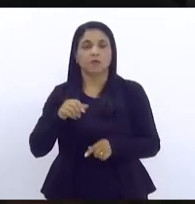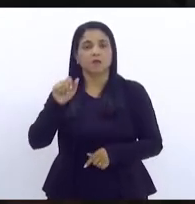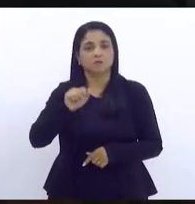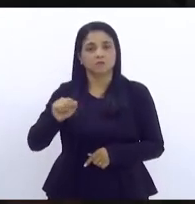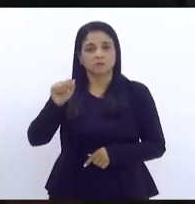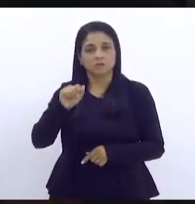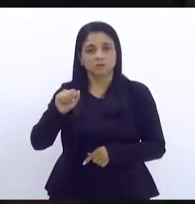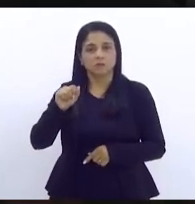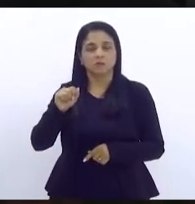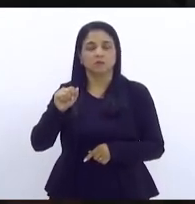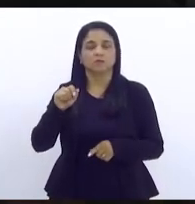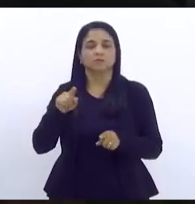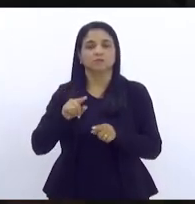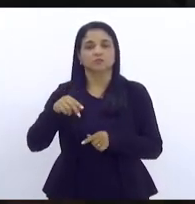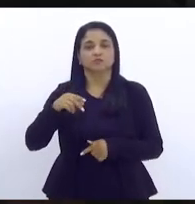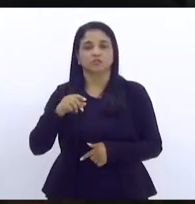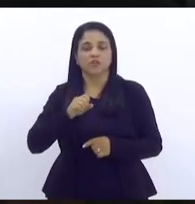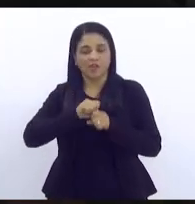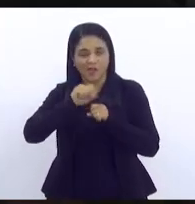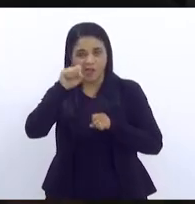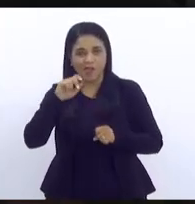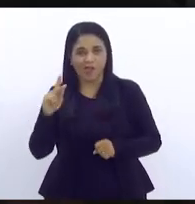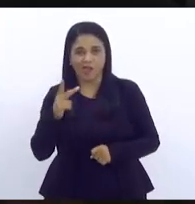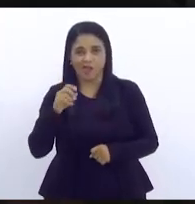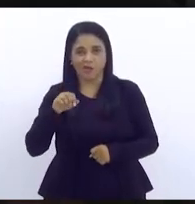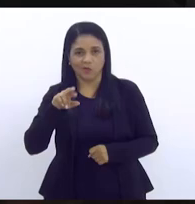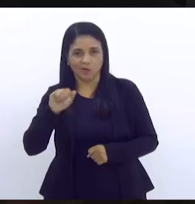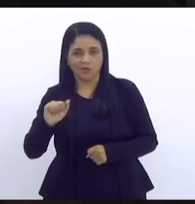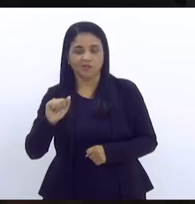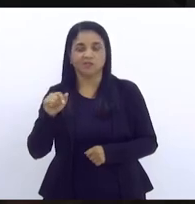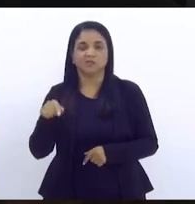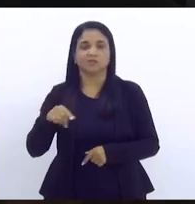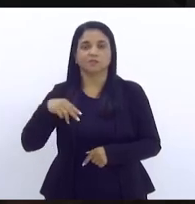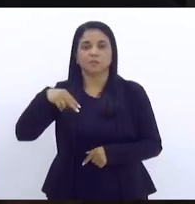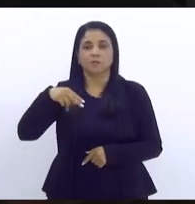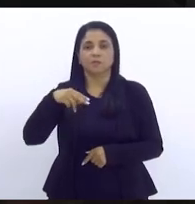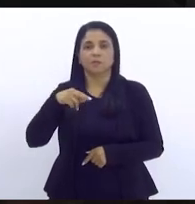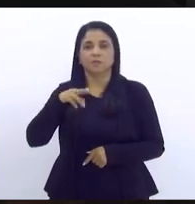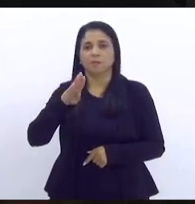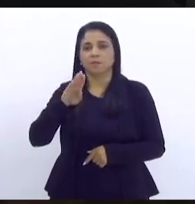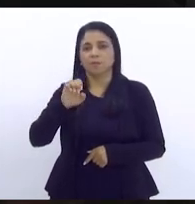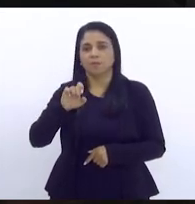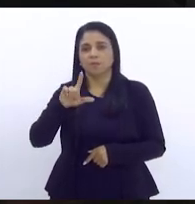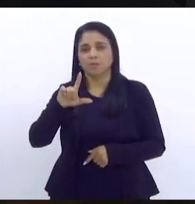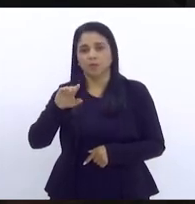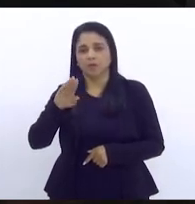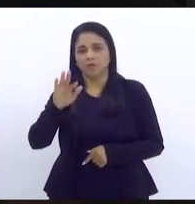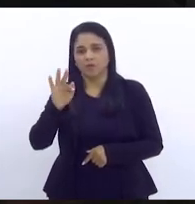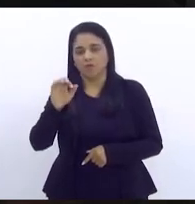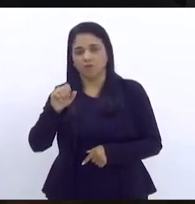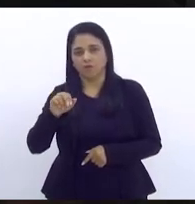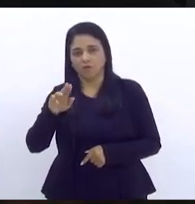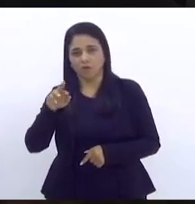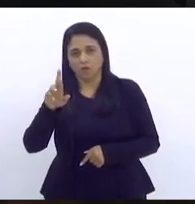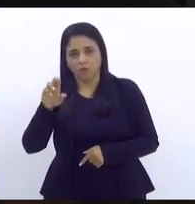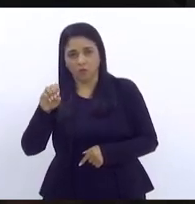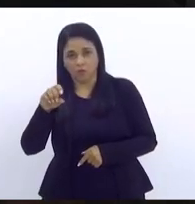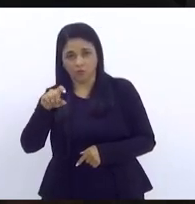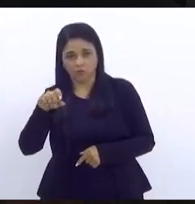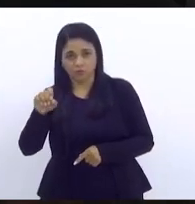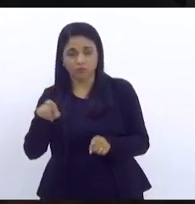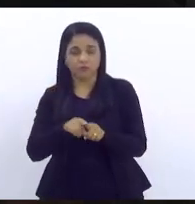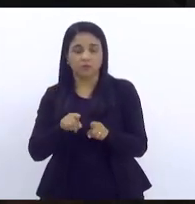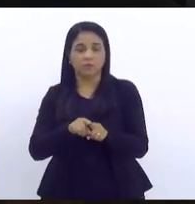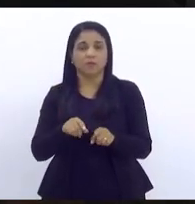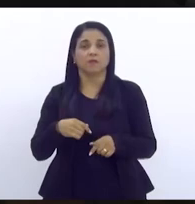galeria de heróis Bel forrocha tá na casa e também a assessoria do mandato da vereadora Luciana boatê eh